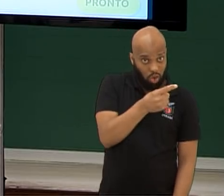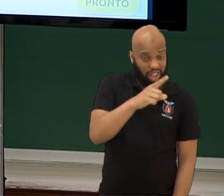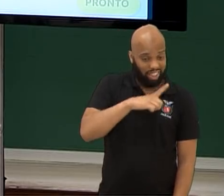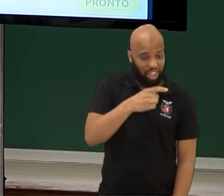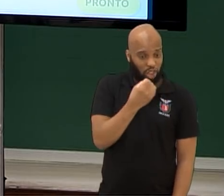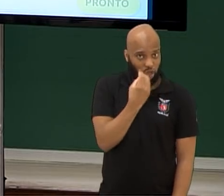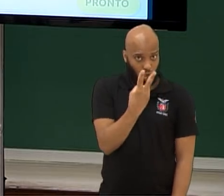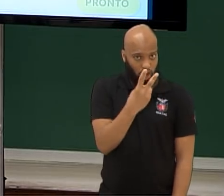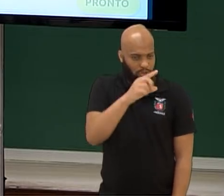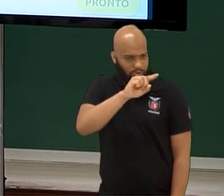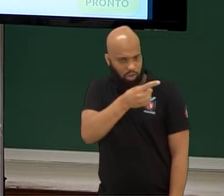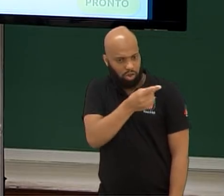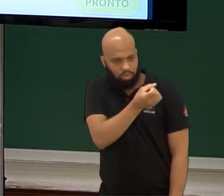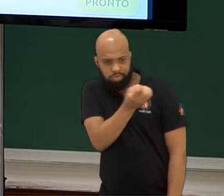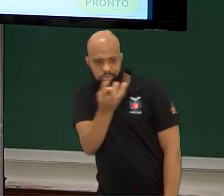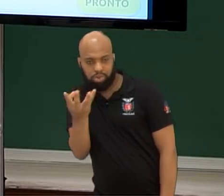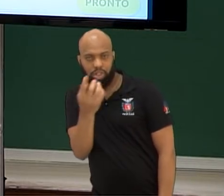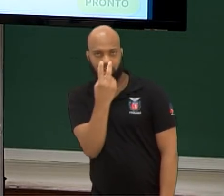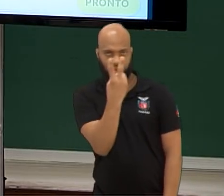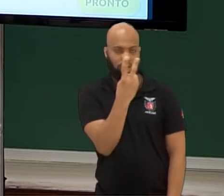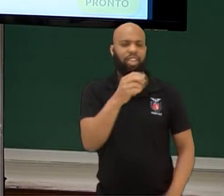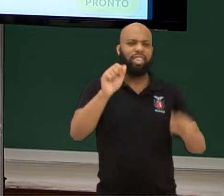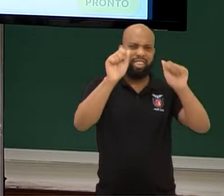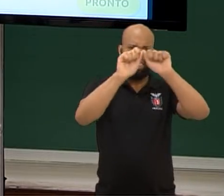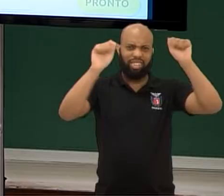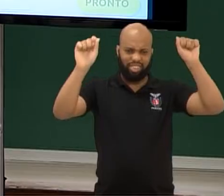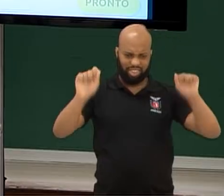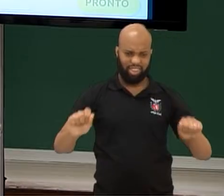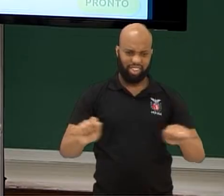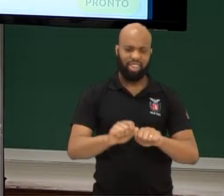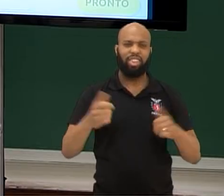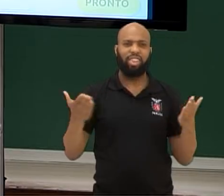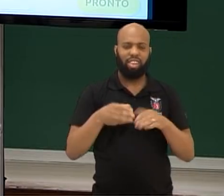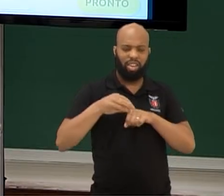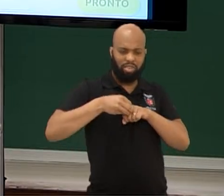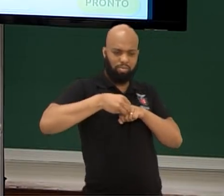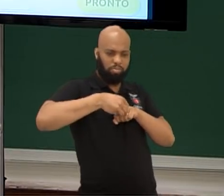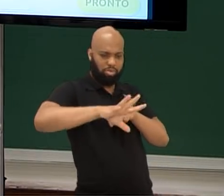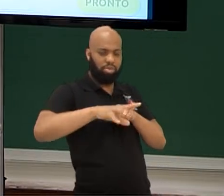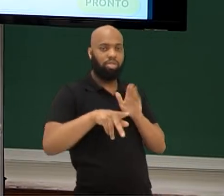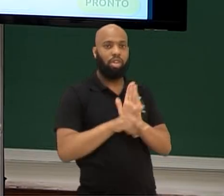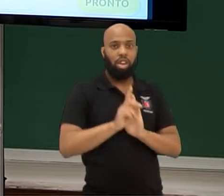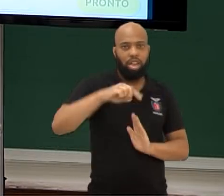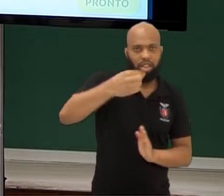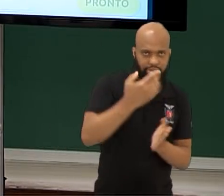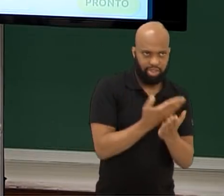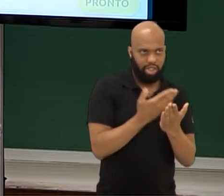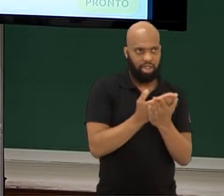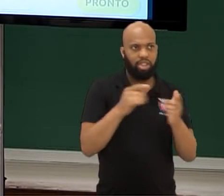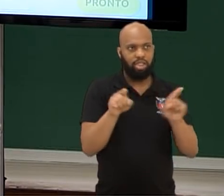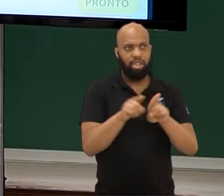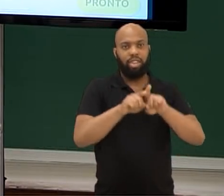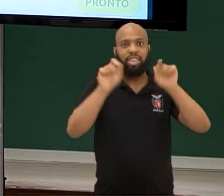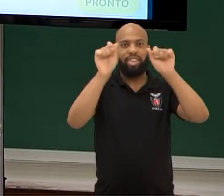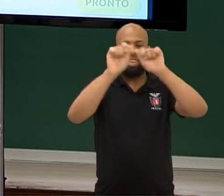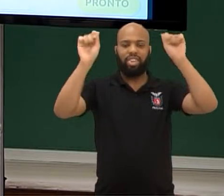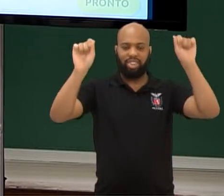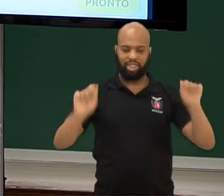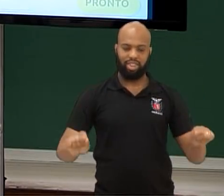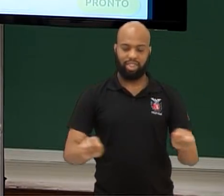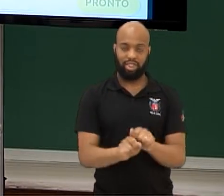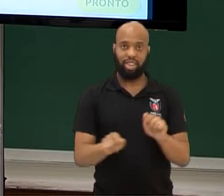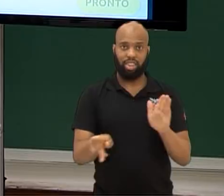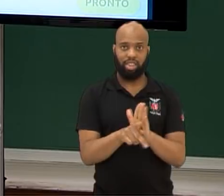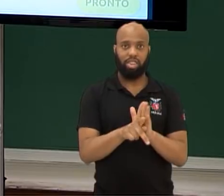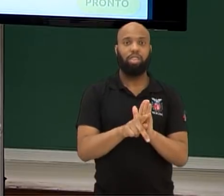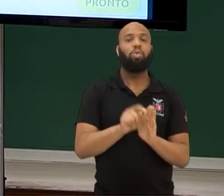quadrados. A área do círculo, professora? Sim. Vou dar um spoiler para vocês das próximas aulas, que é a área do